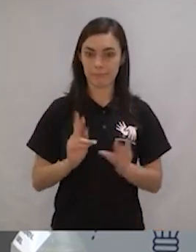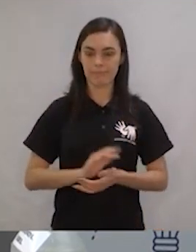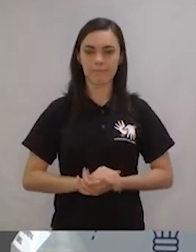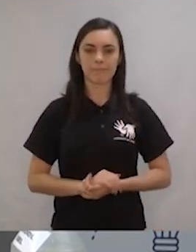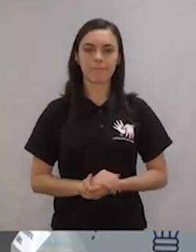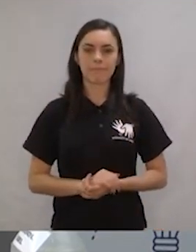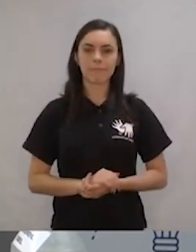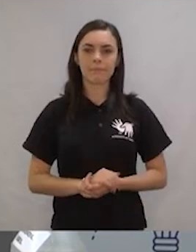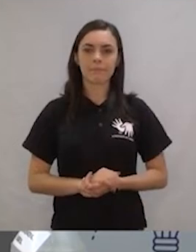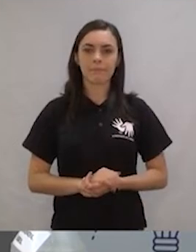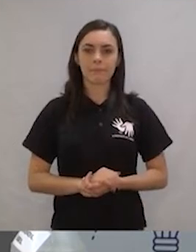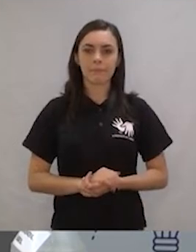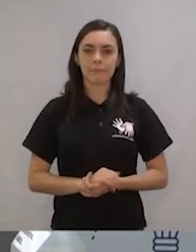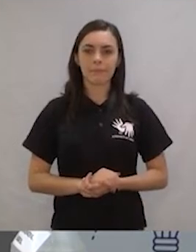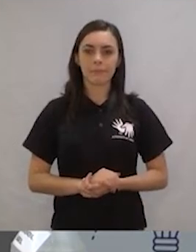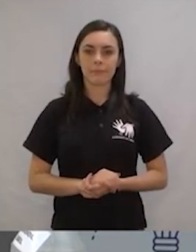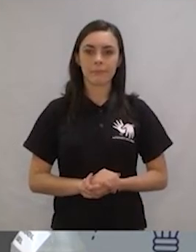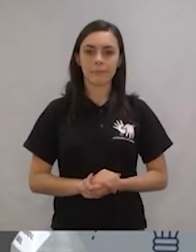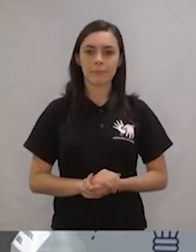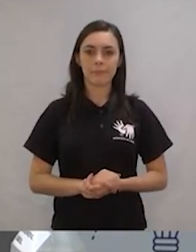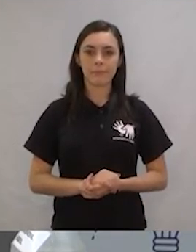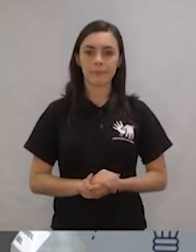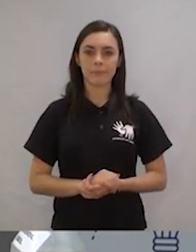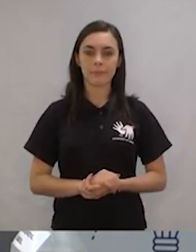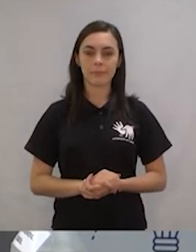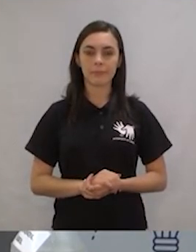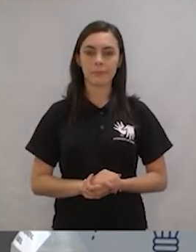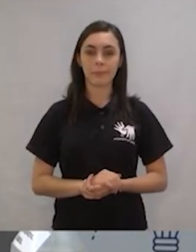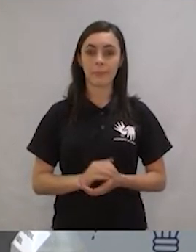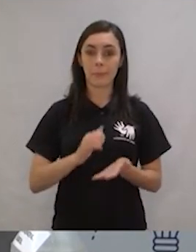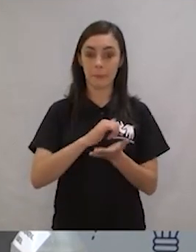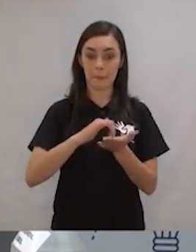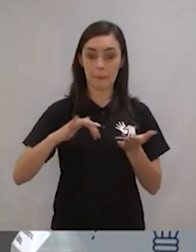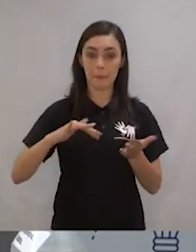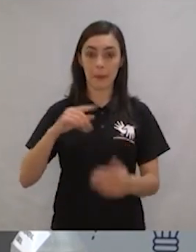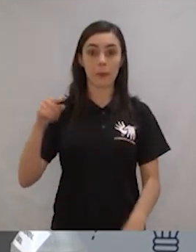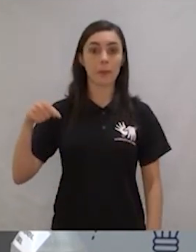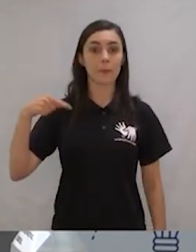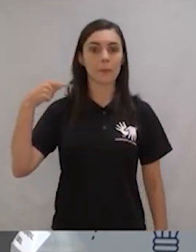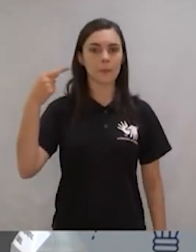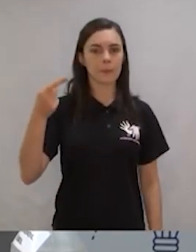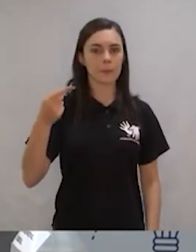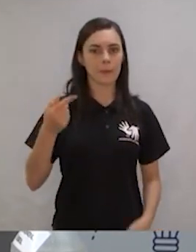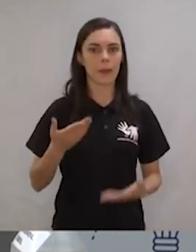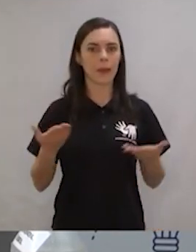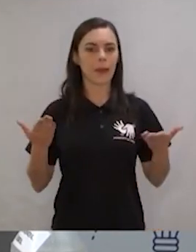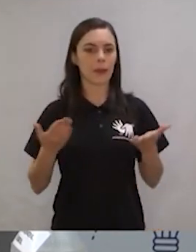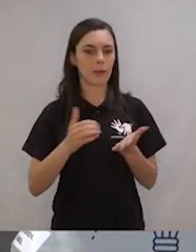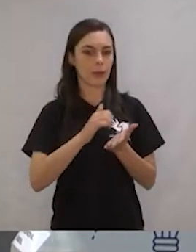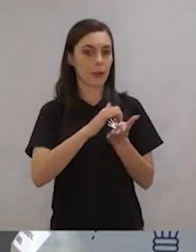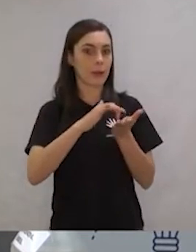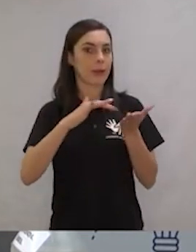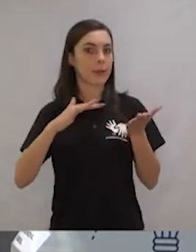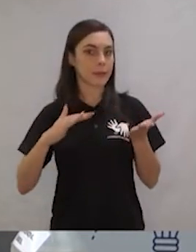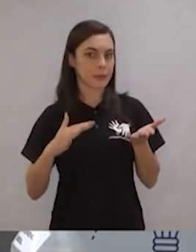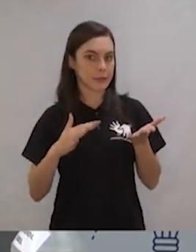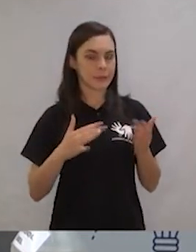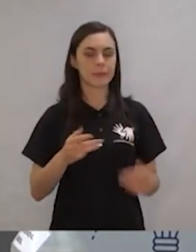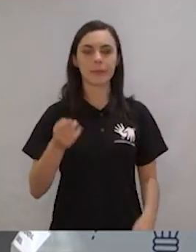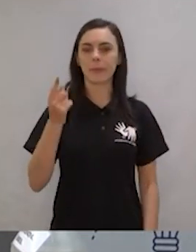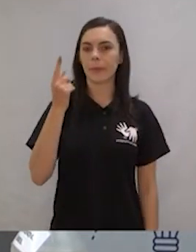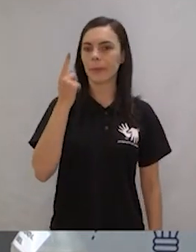Certo? Vamos para a nossa próxima atividade. Agora já é uma atividade, olhem